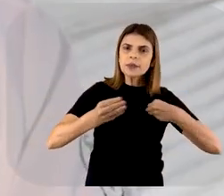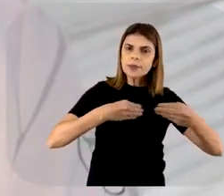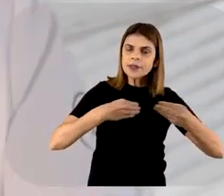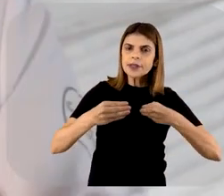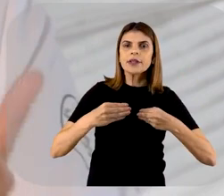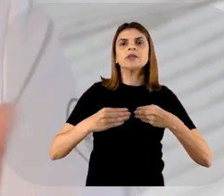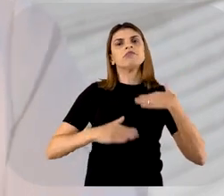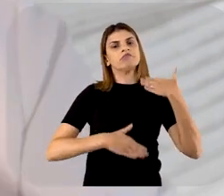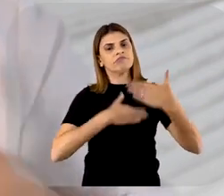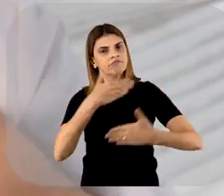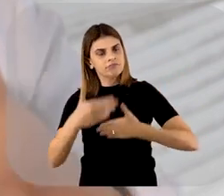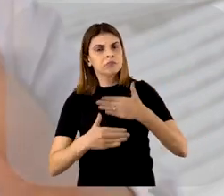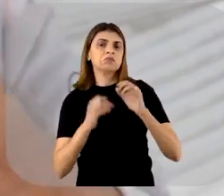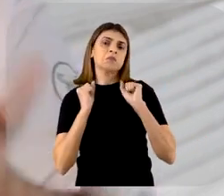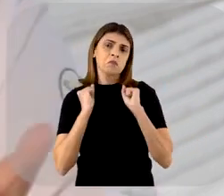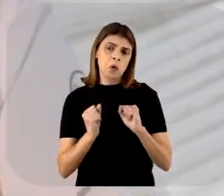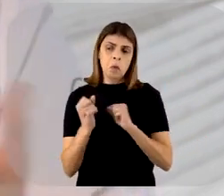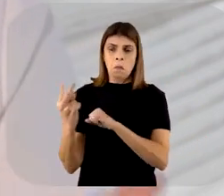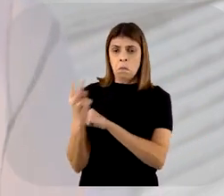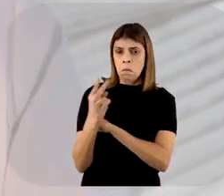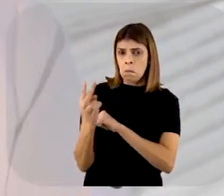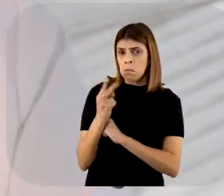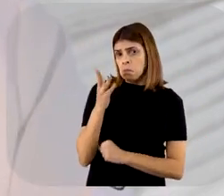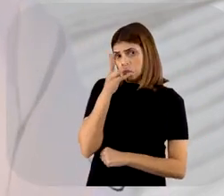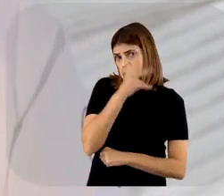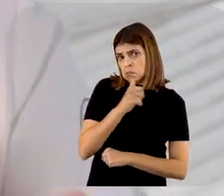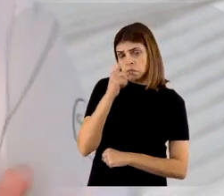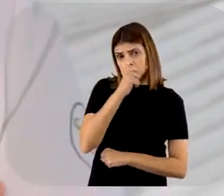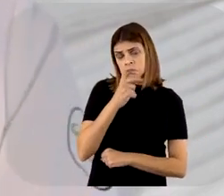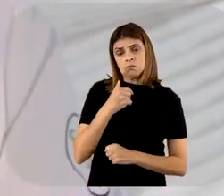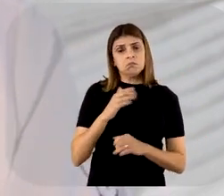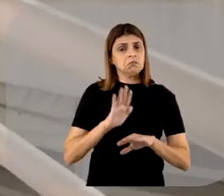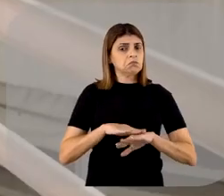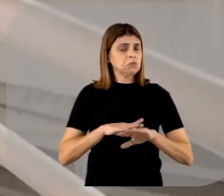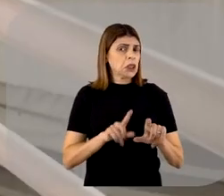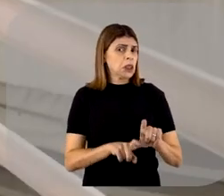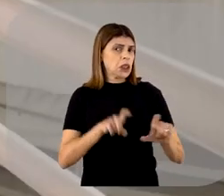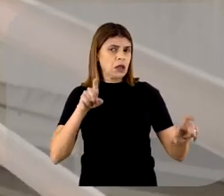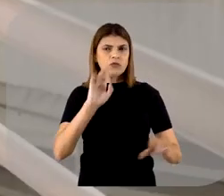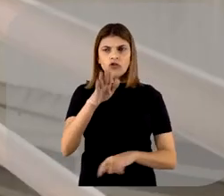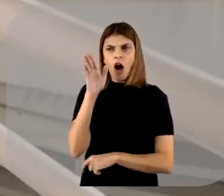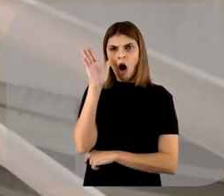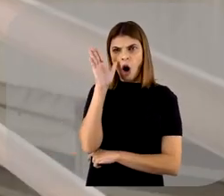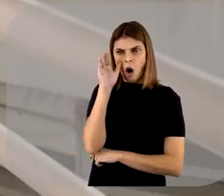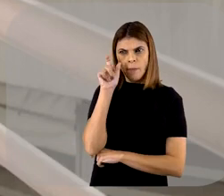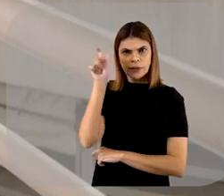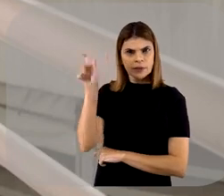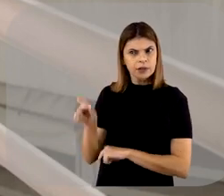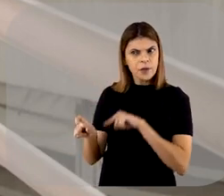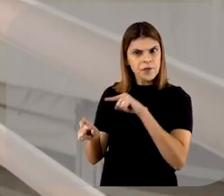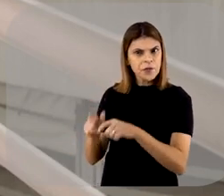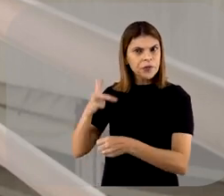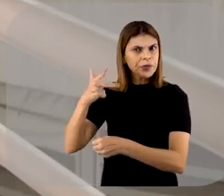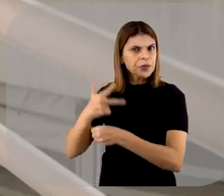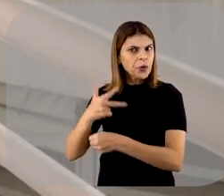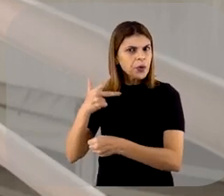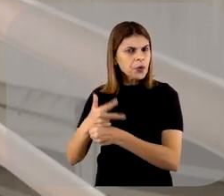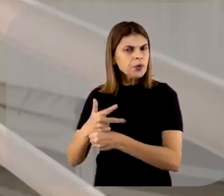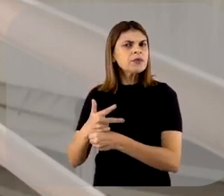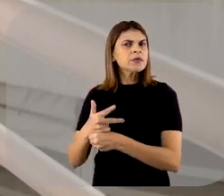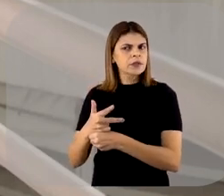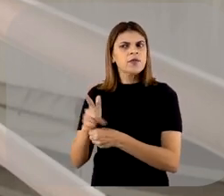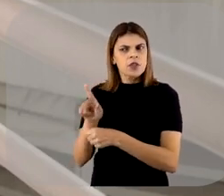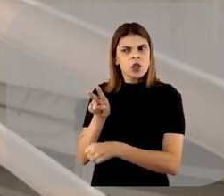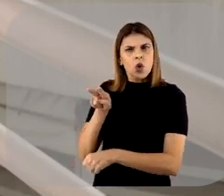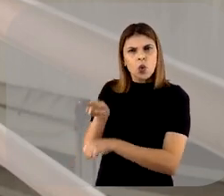flexibilidade, e vai fazer com que ele preserve, logicamente, a sua independência. Você tem observado a pessoa